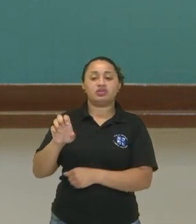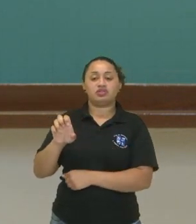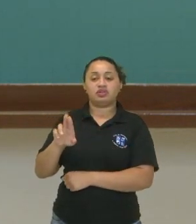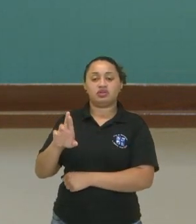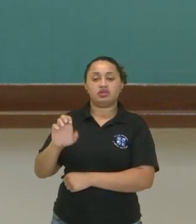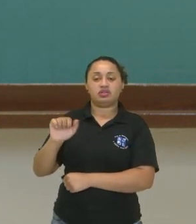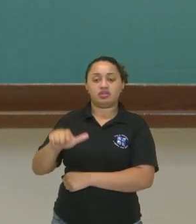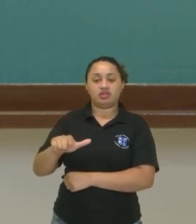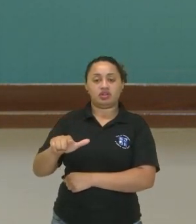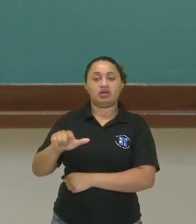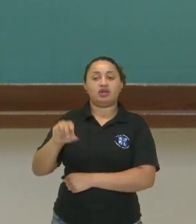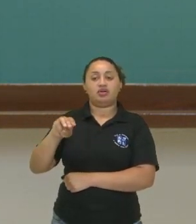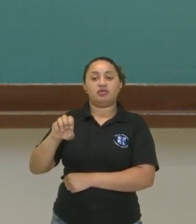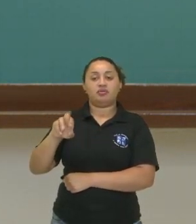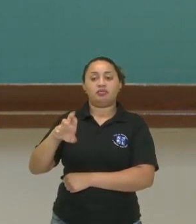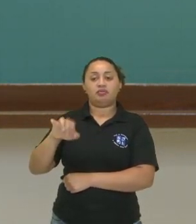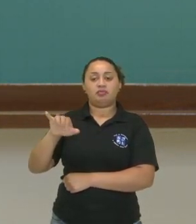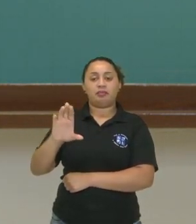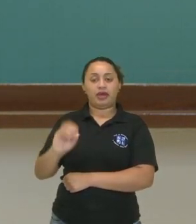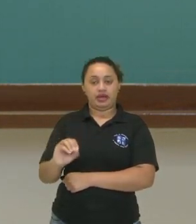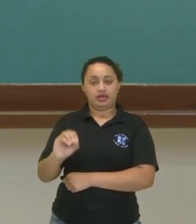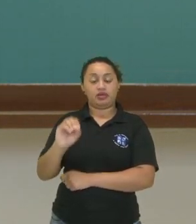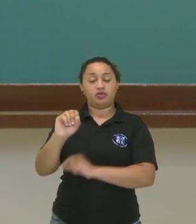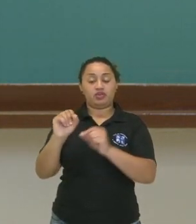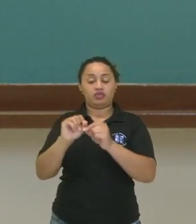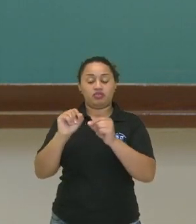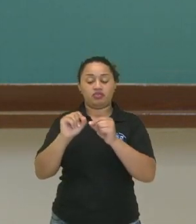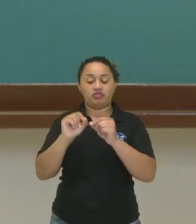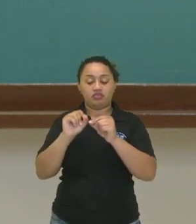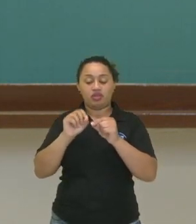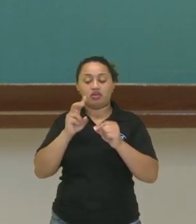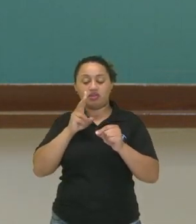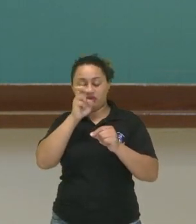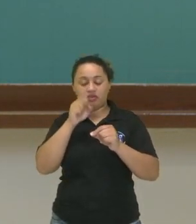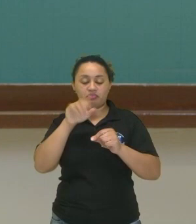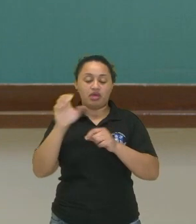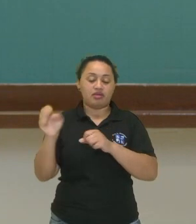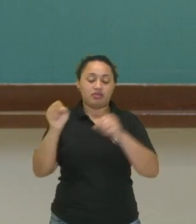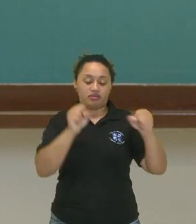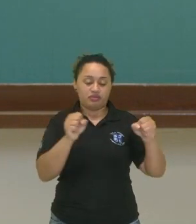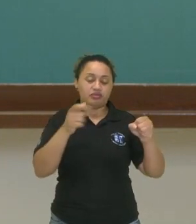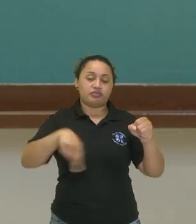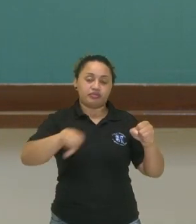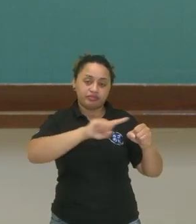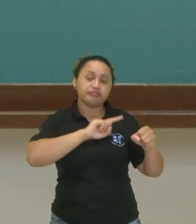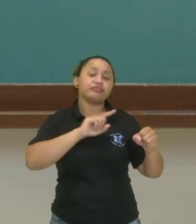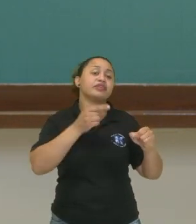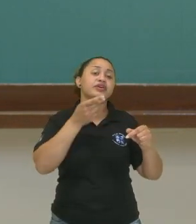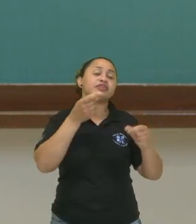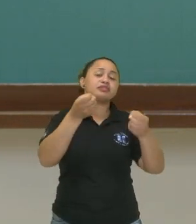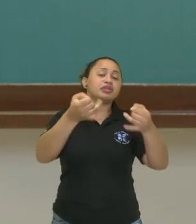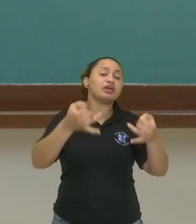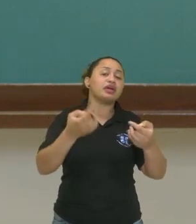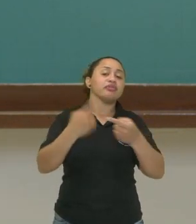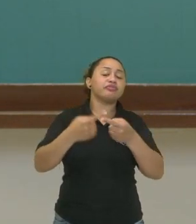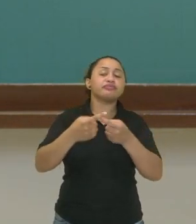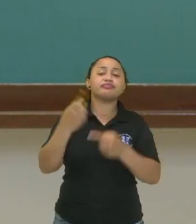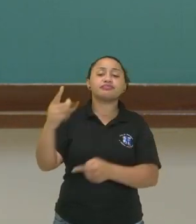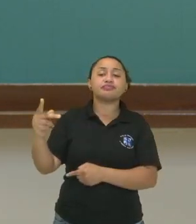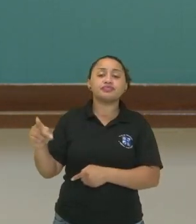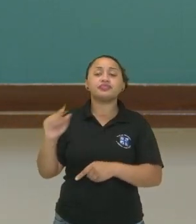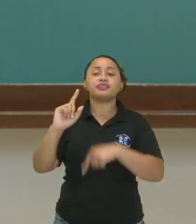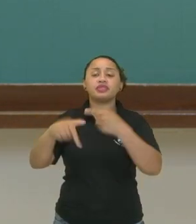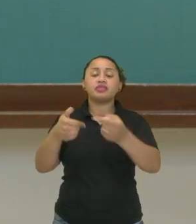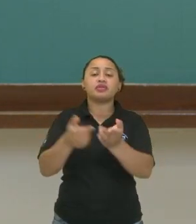o nome dele, que aconteceu em 111, fortaleceu o poder dos generais, que vai depois explicar por que os generais romanos depois